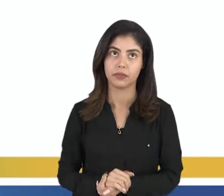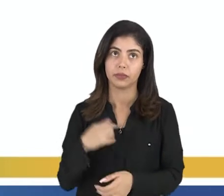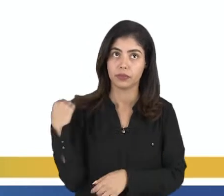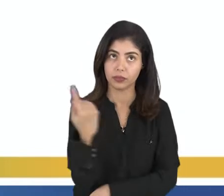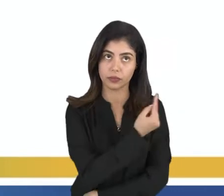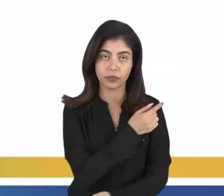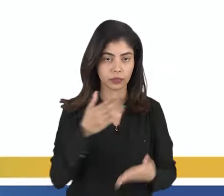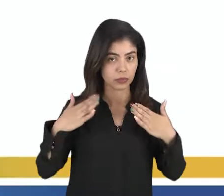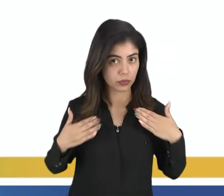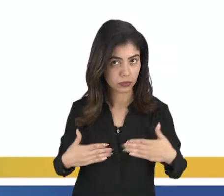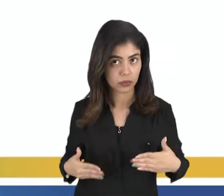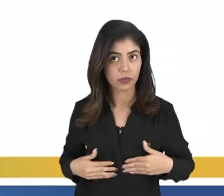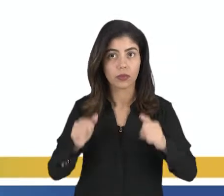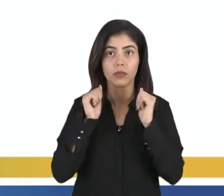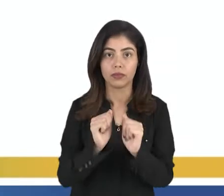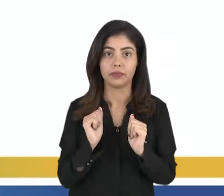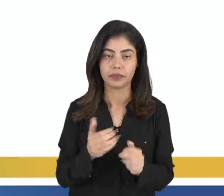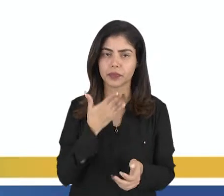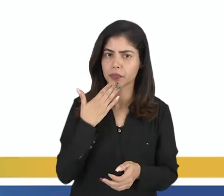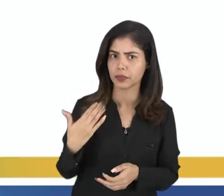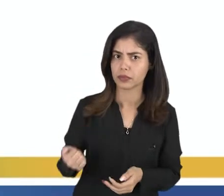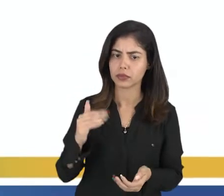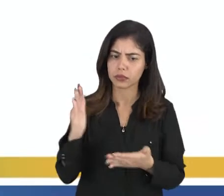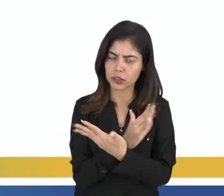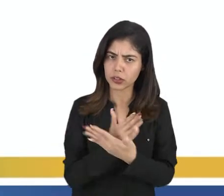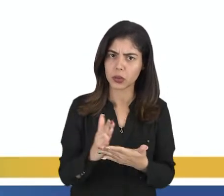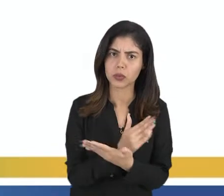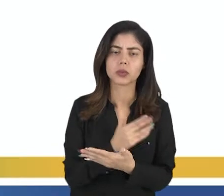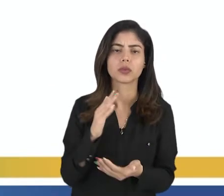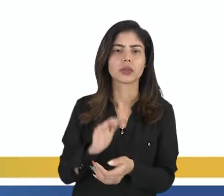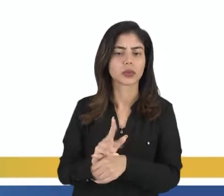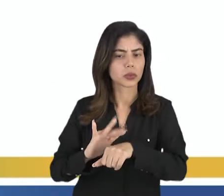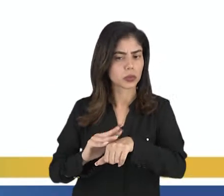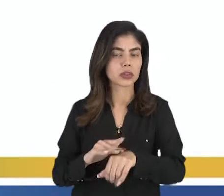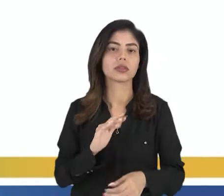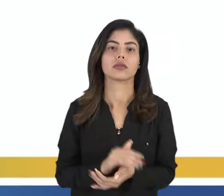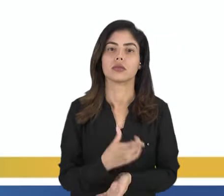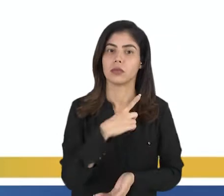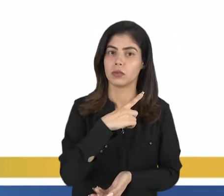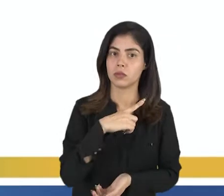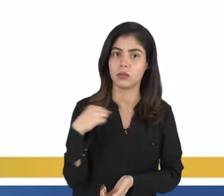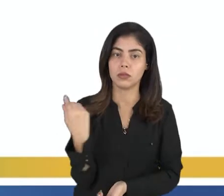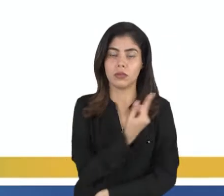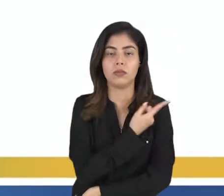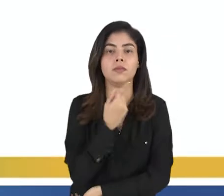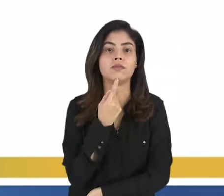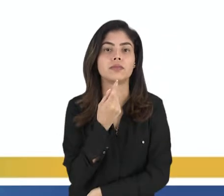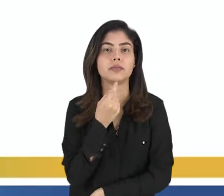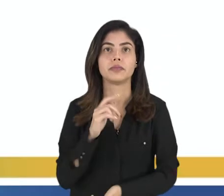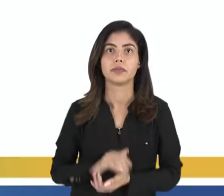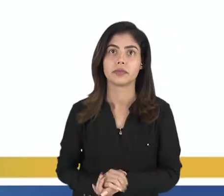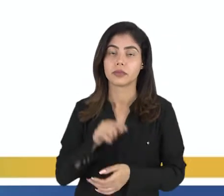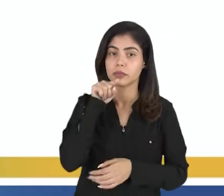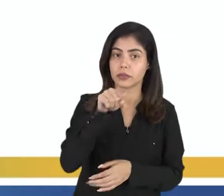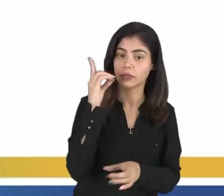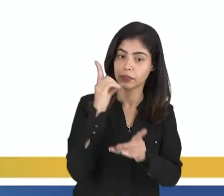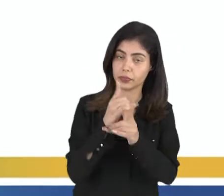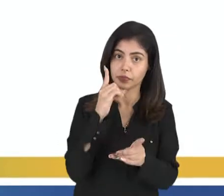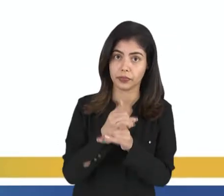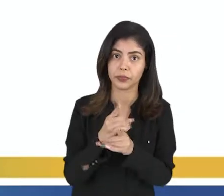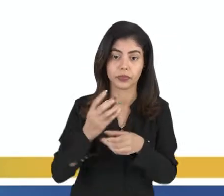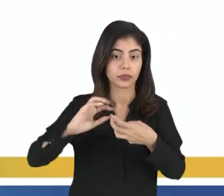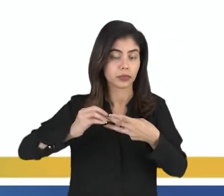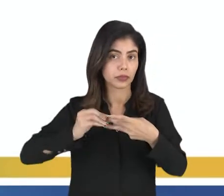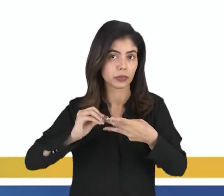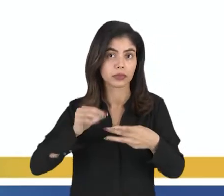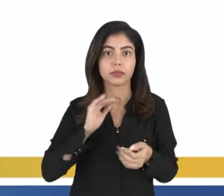que o nosso corpo seja capaz de se proteger de algumas infecções, né? Tendo em vista que o nosso sangue é nele que nós